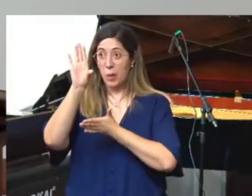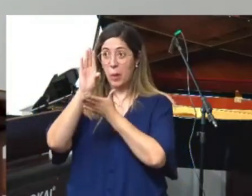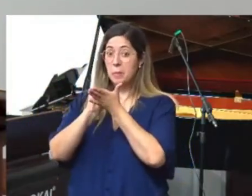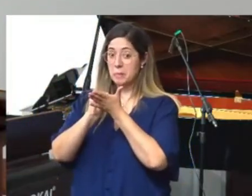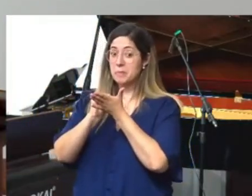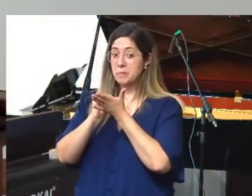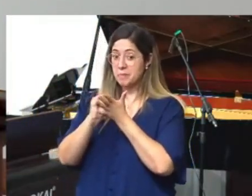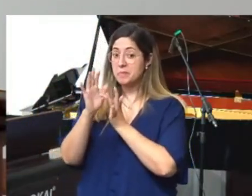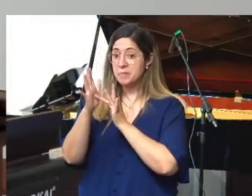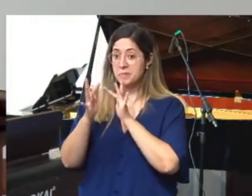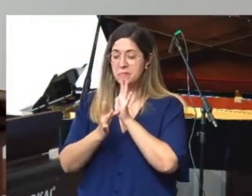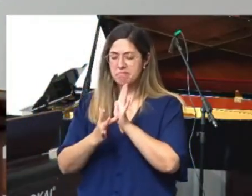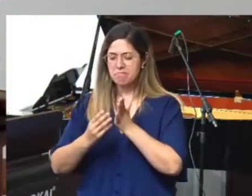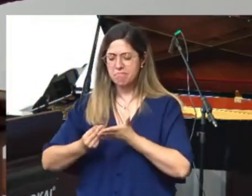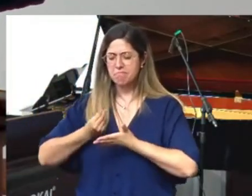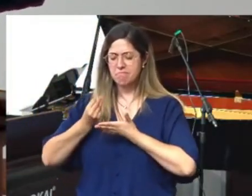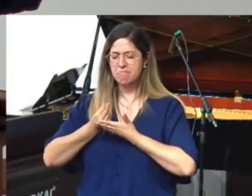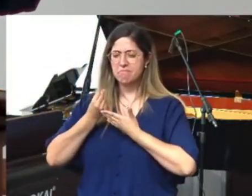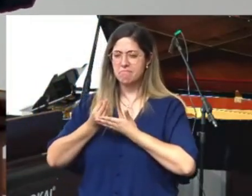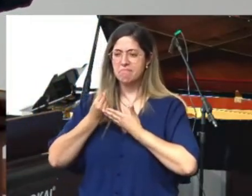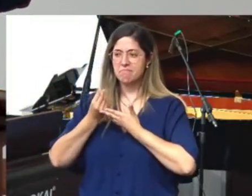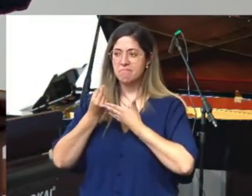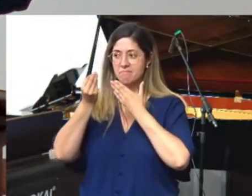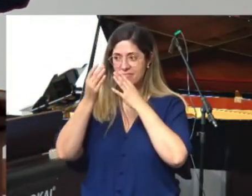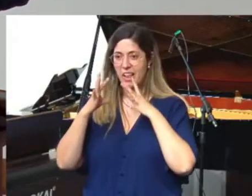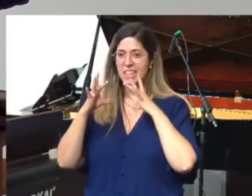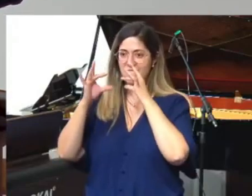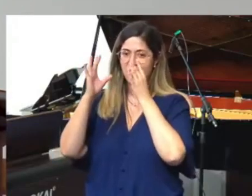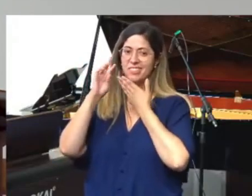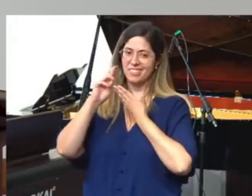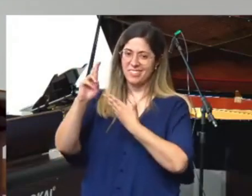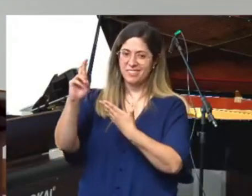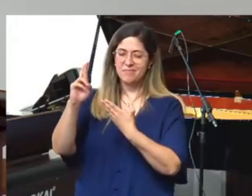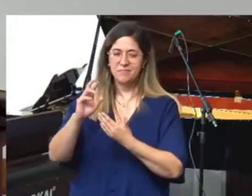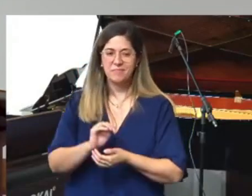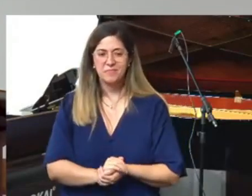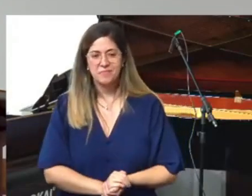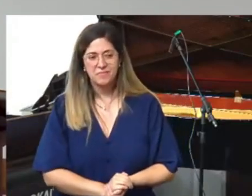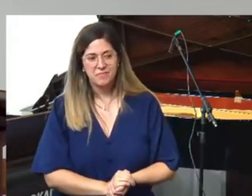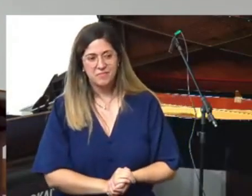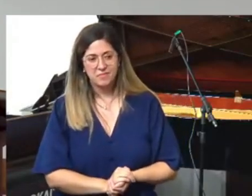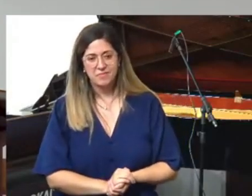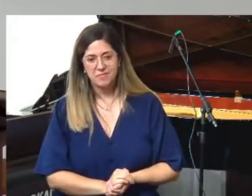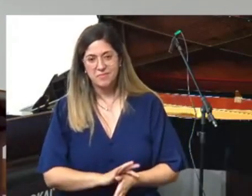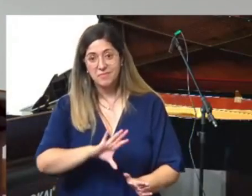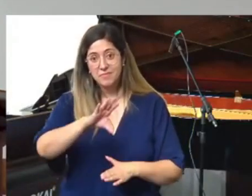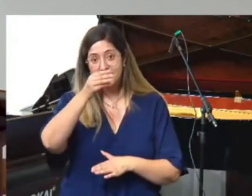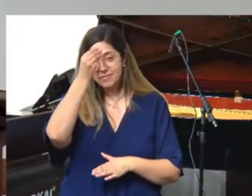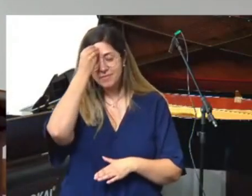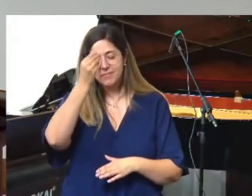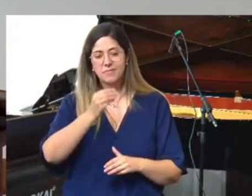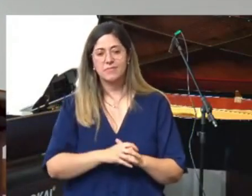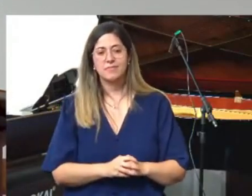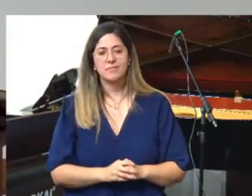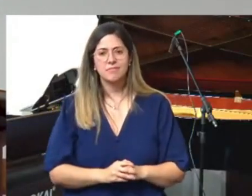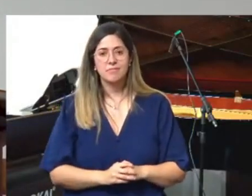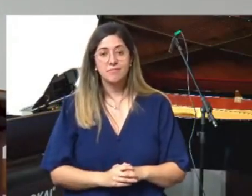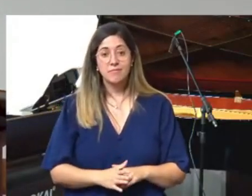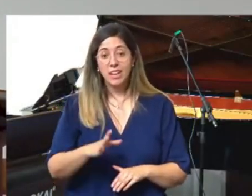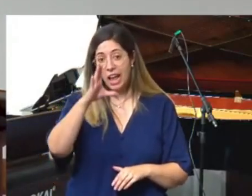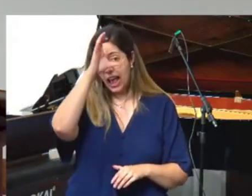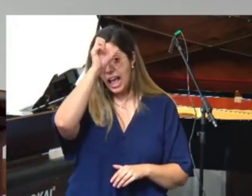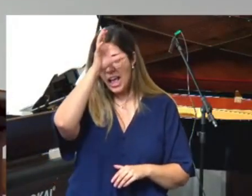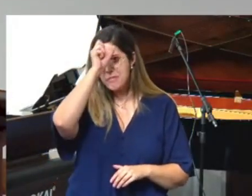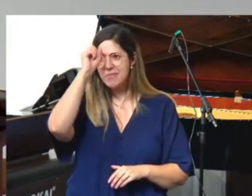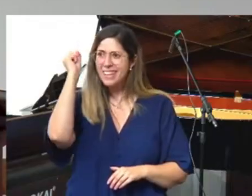seja, vivermos uma vida piedosa que agrada a Deus. Queridos, o que nós aprendemos é